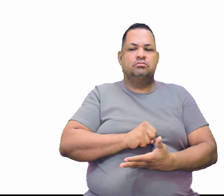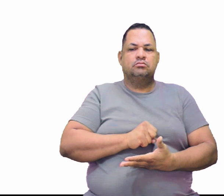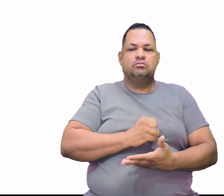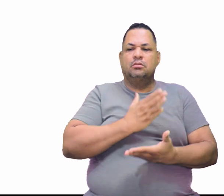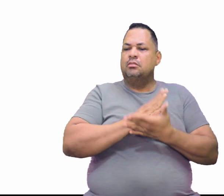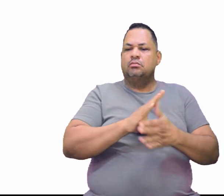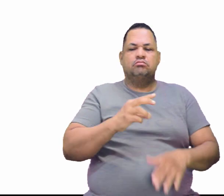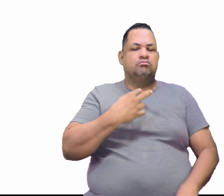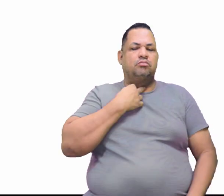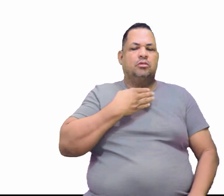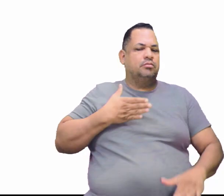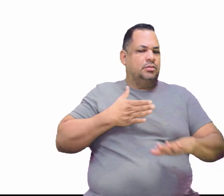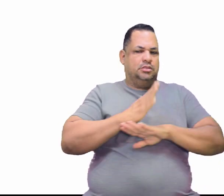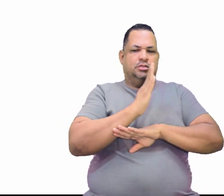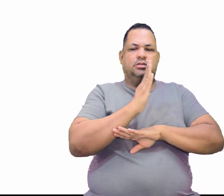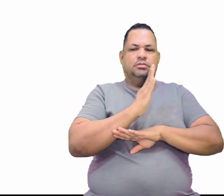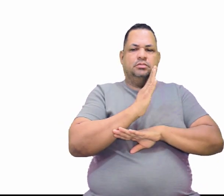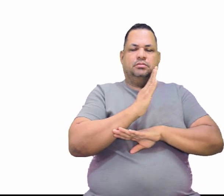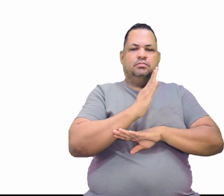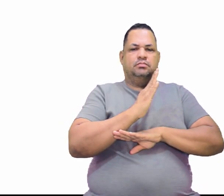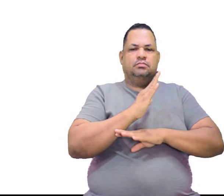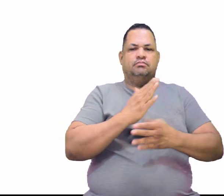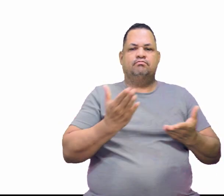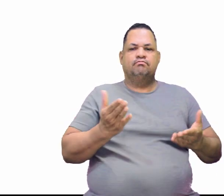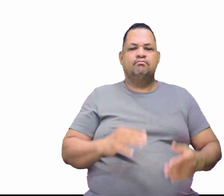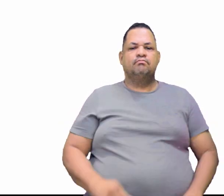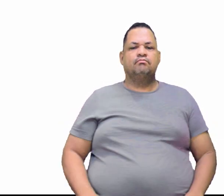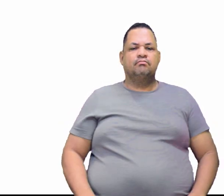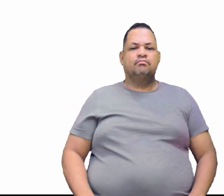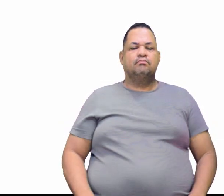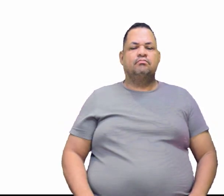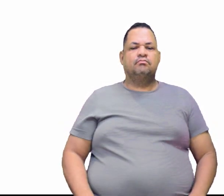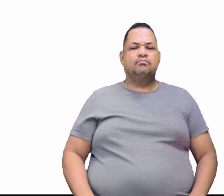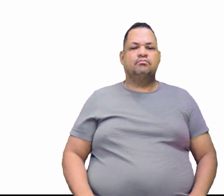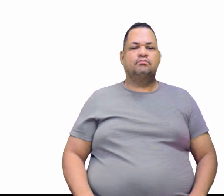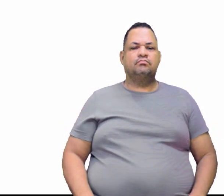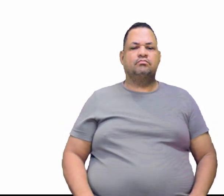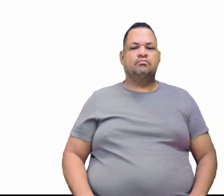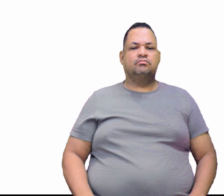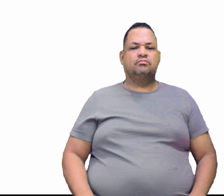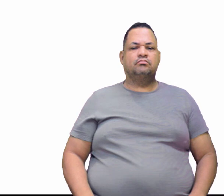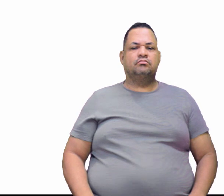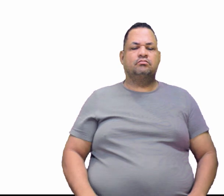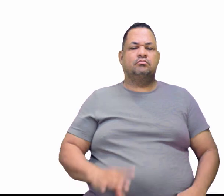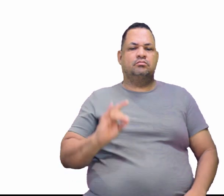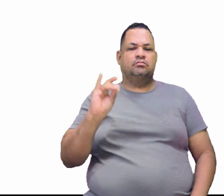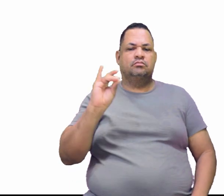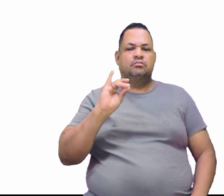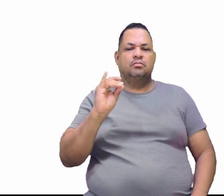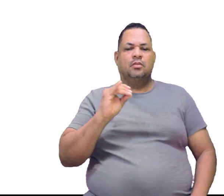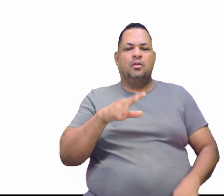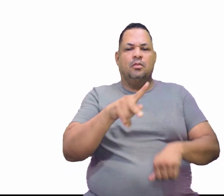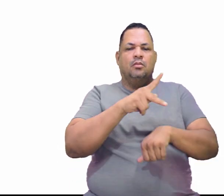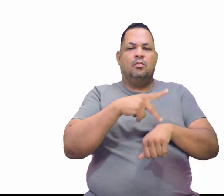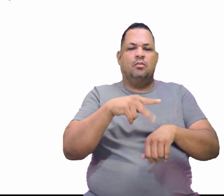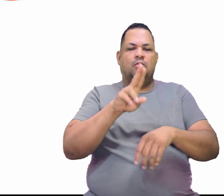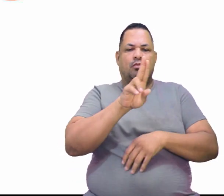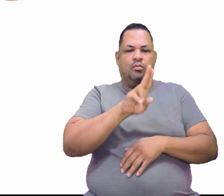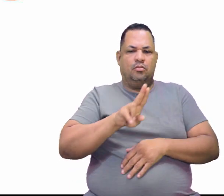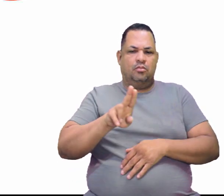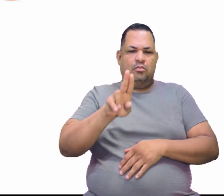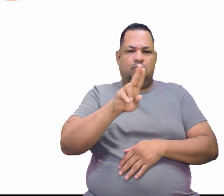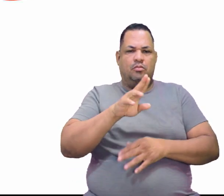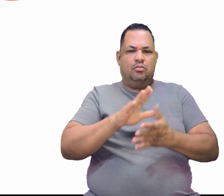partir de hoje vocês não passam mais por aqui. Ok? E aí, claro que os bolivianos